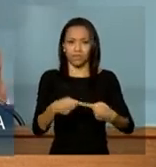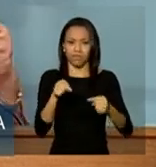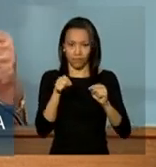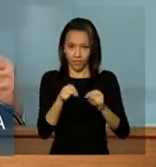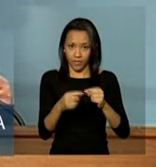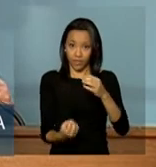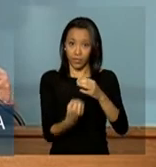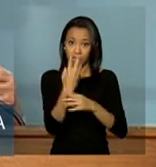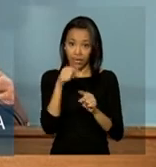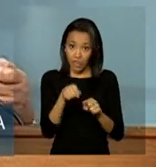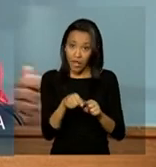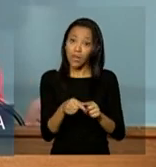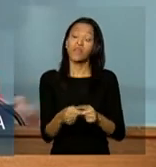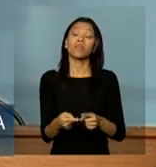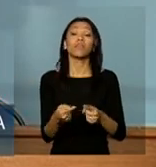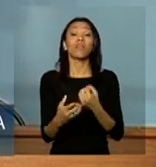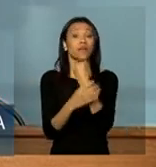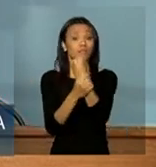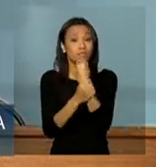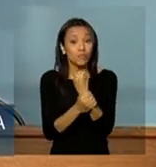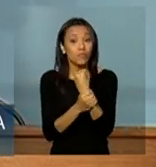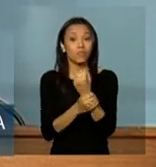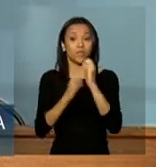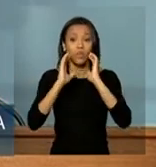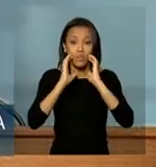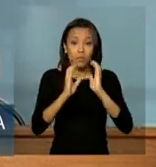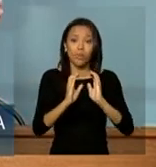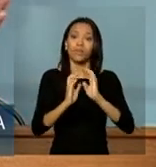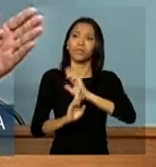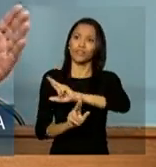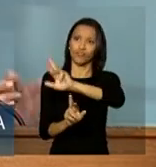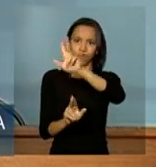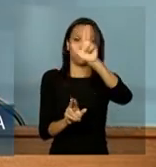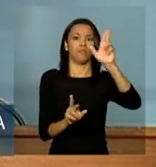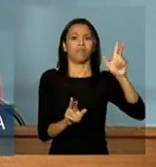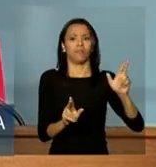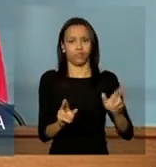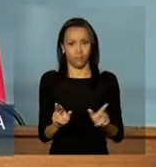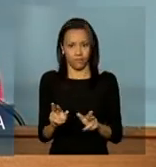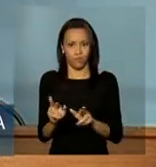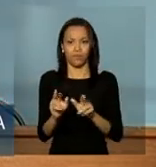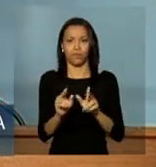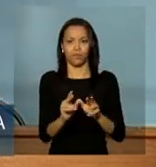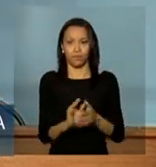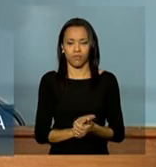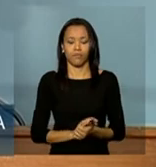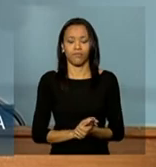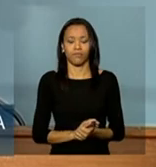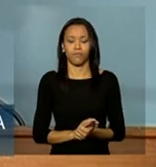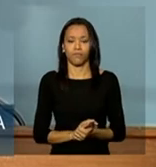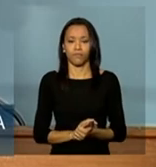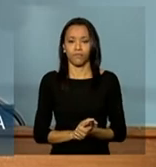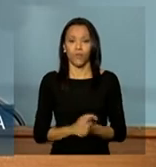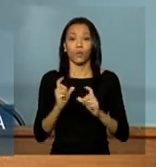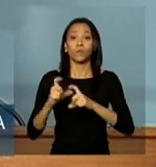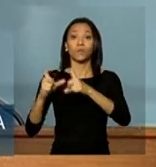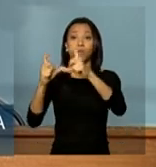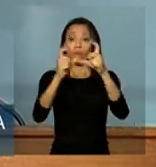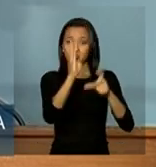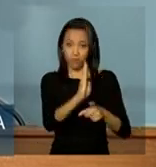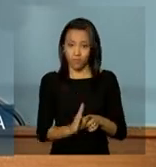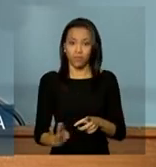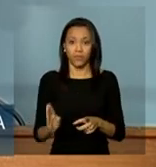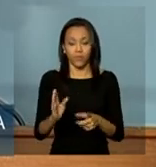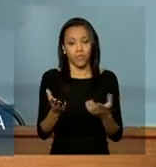garantida a sua territorialização, a sua caracterização para os diferentes lugares do